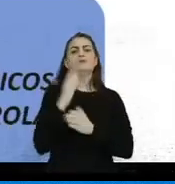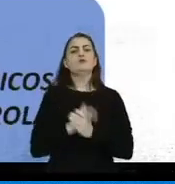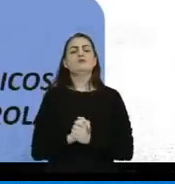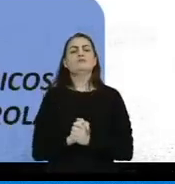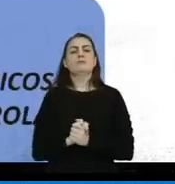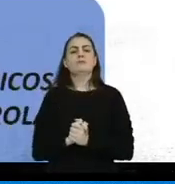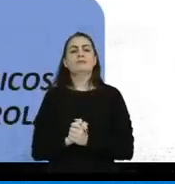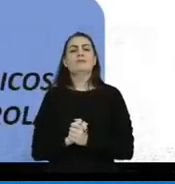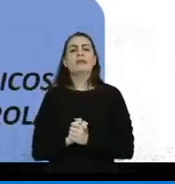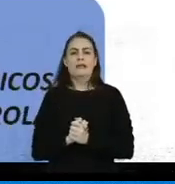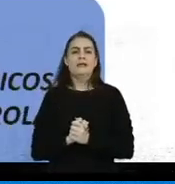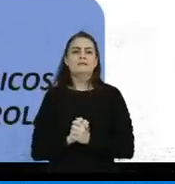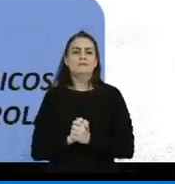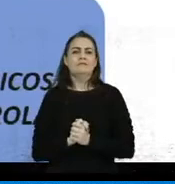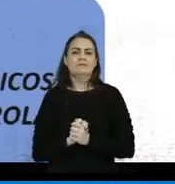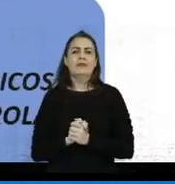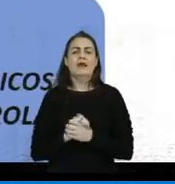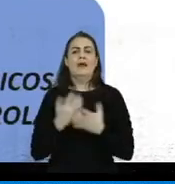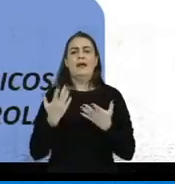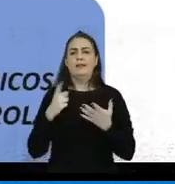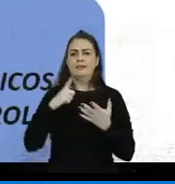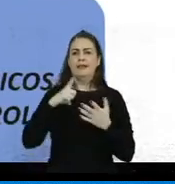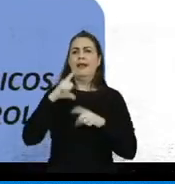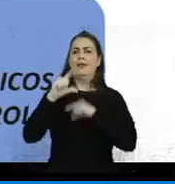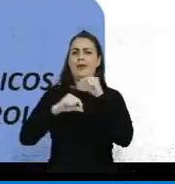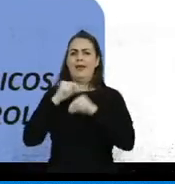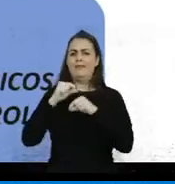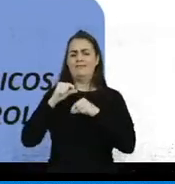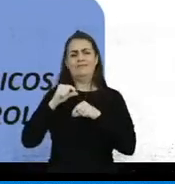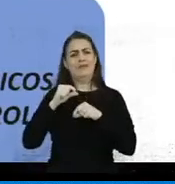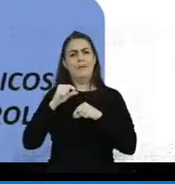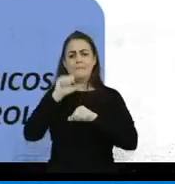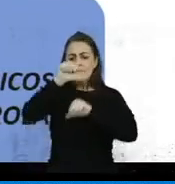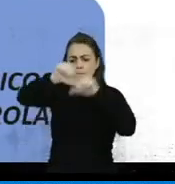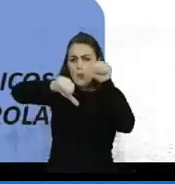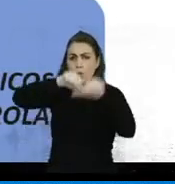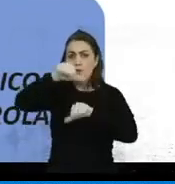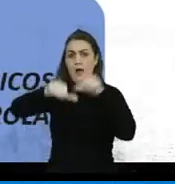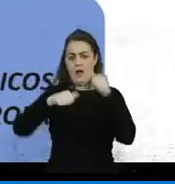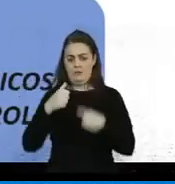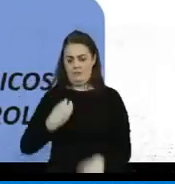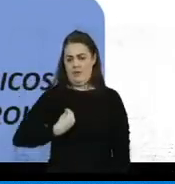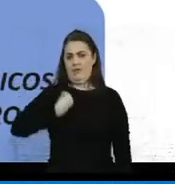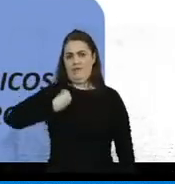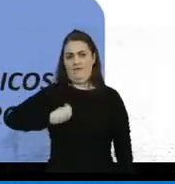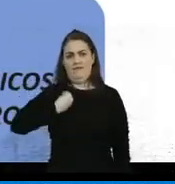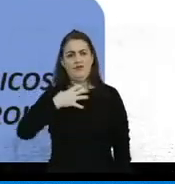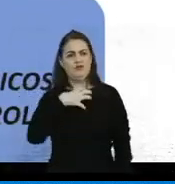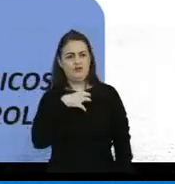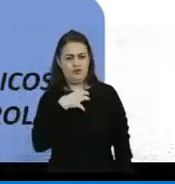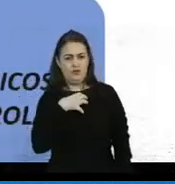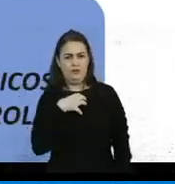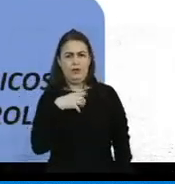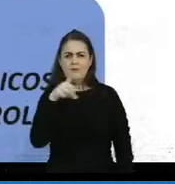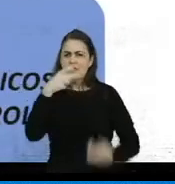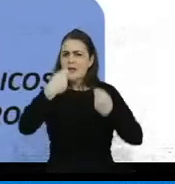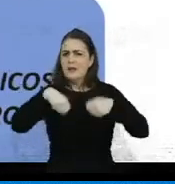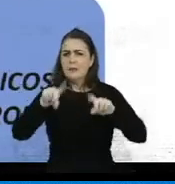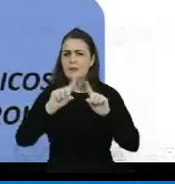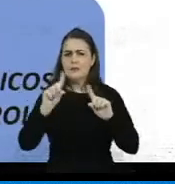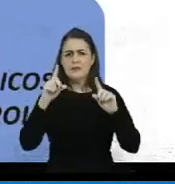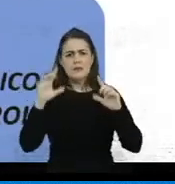de vida. Você não precisa sofrer com dor. Você pode amenizar isso tudo tomando decisões